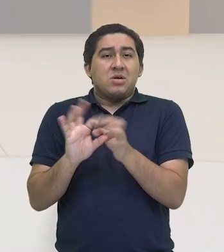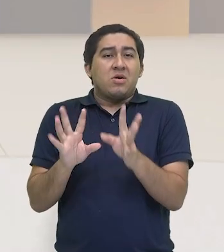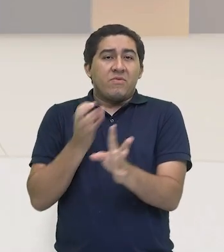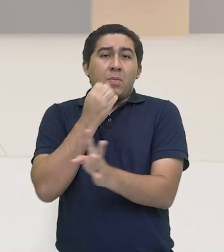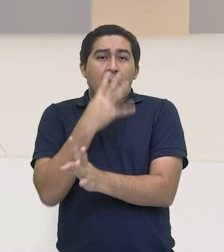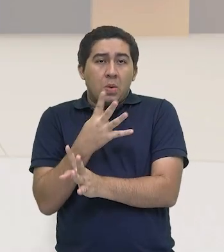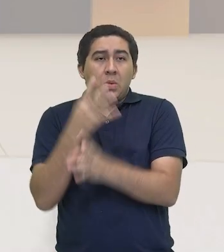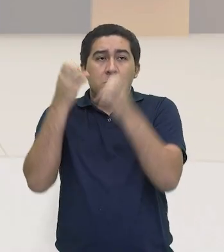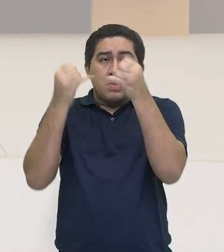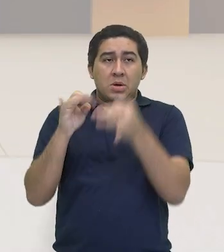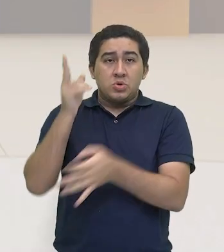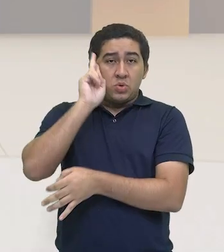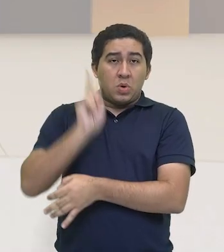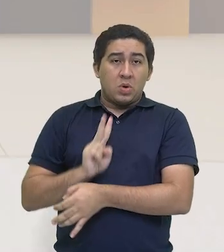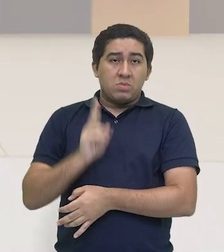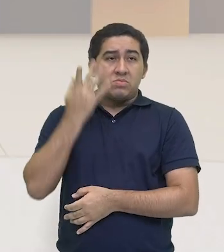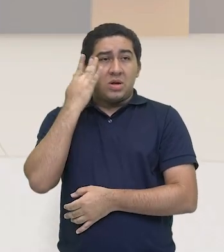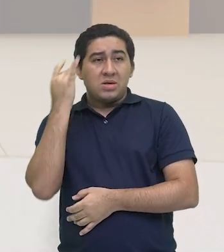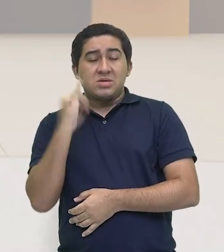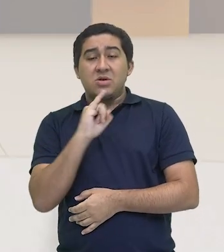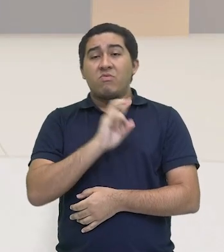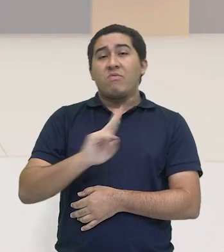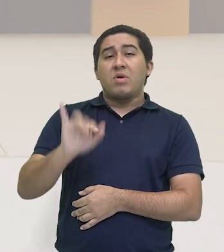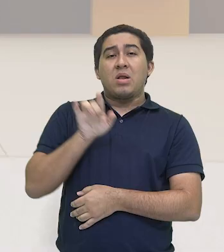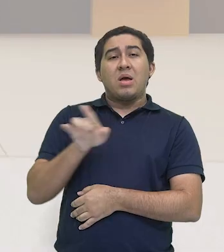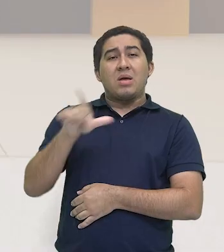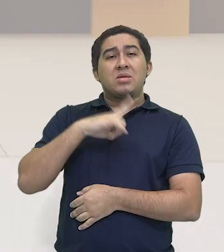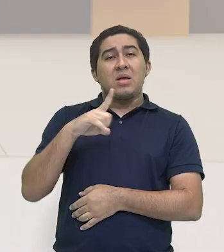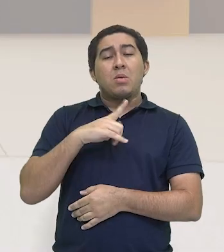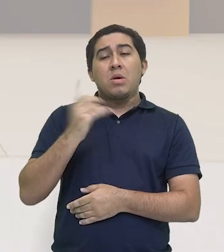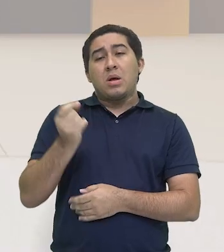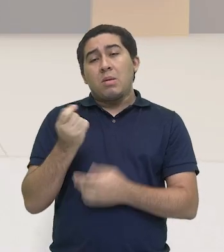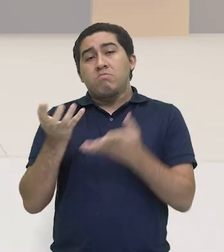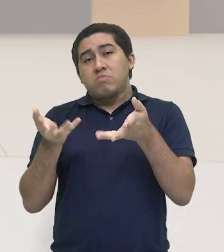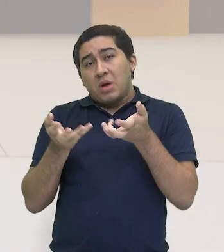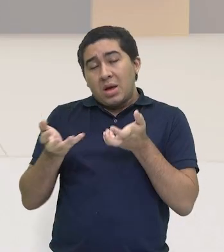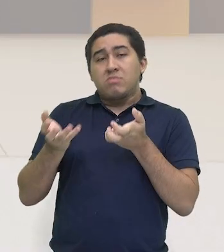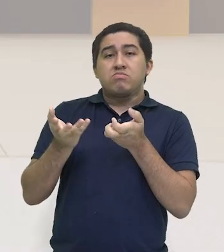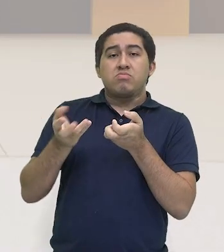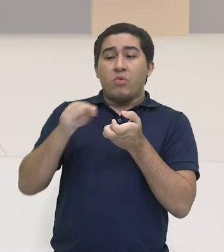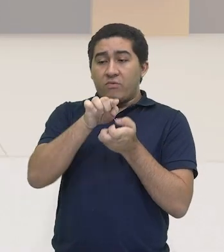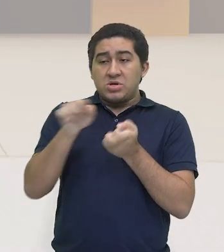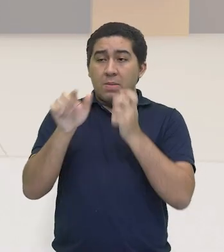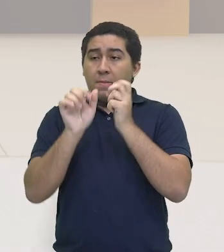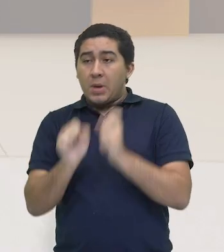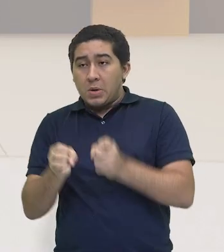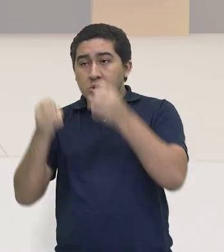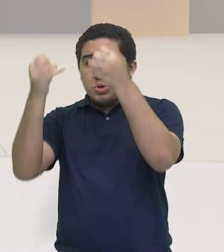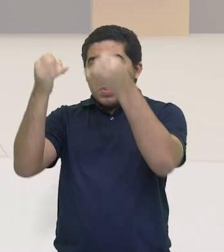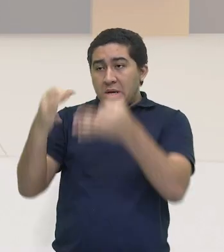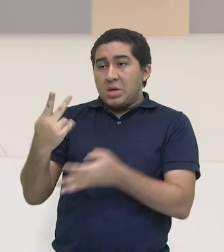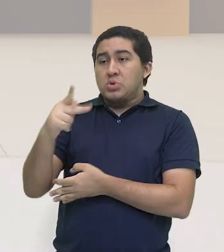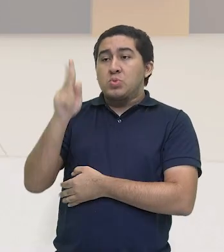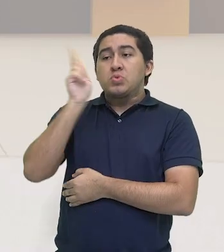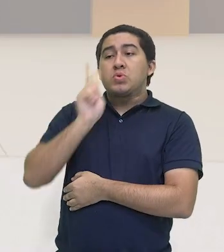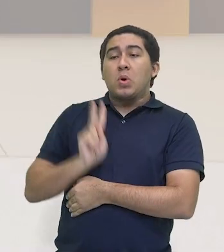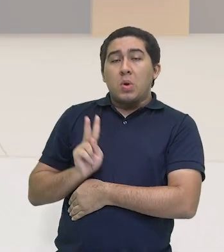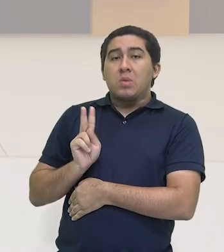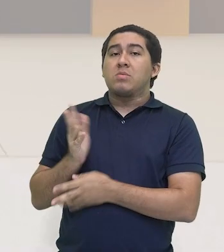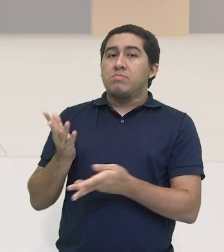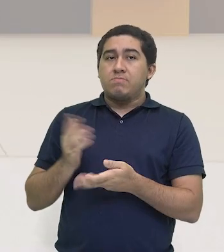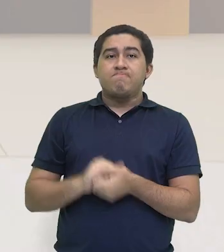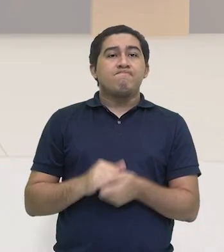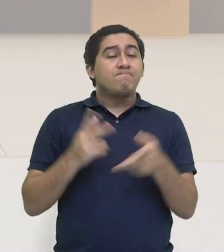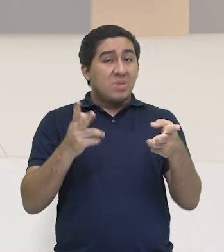histórias? Será que se eu for lá, a pessoa, olha, eu quero falar com você, você está disposta a contar a sua história? Vocês perceberam que, inclusive, naquele documentário